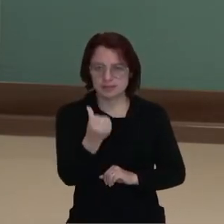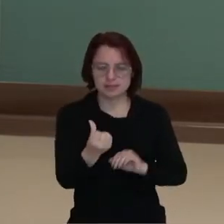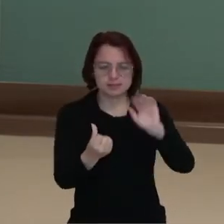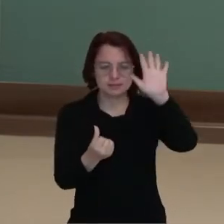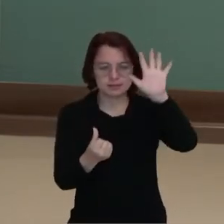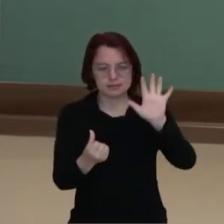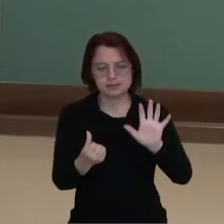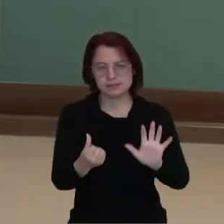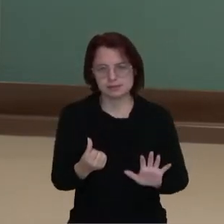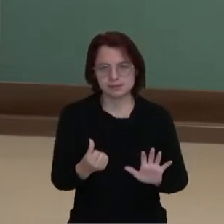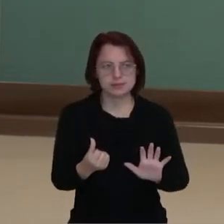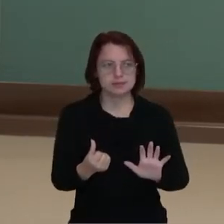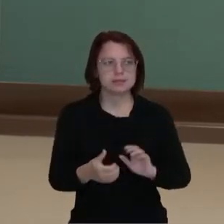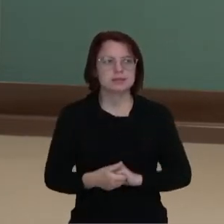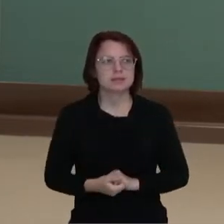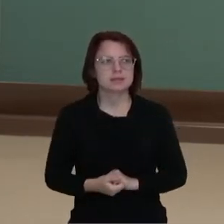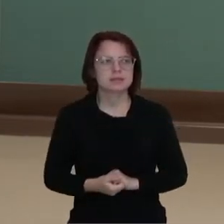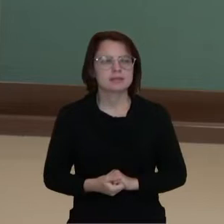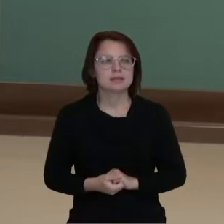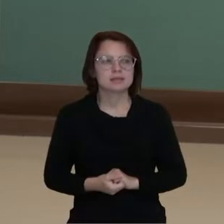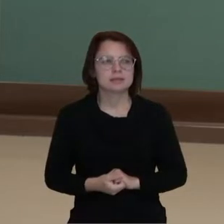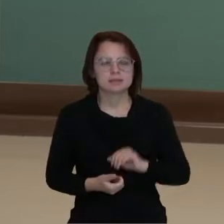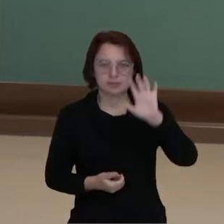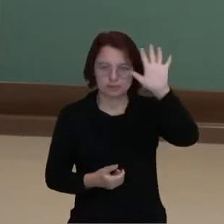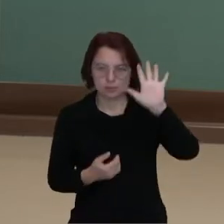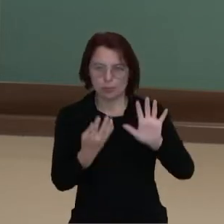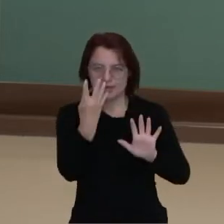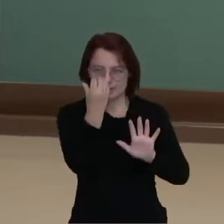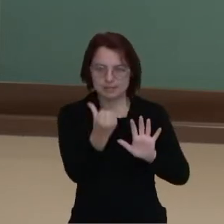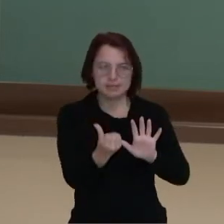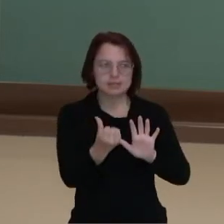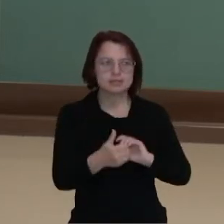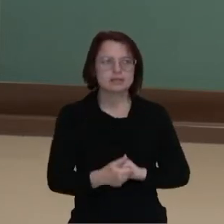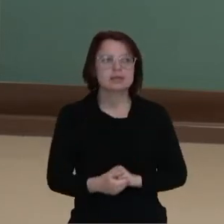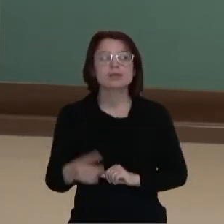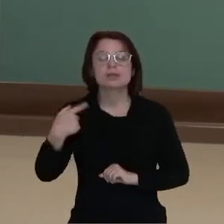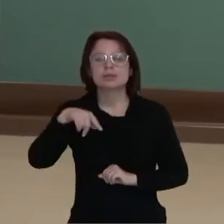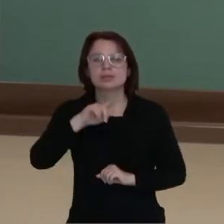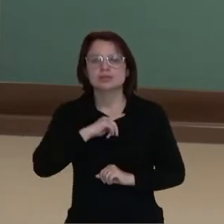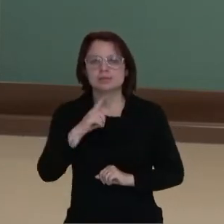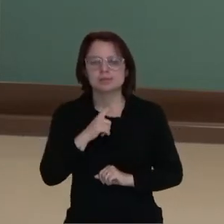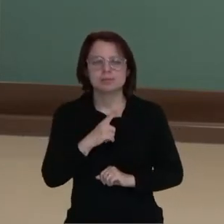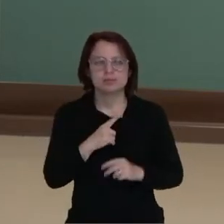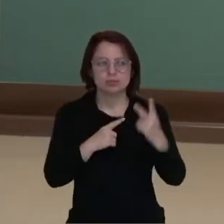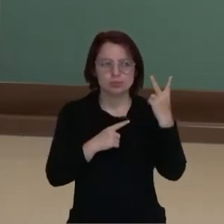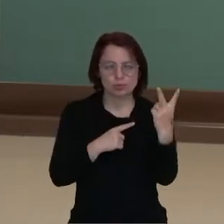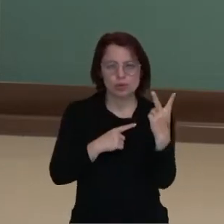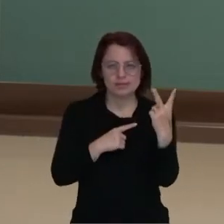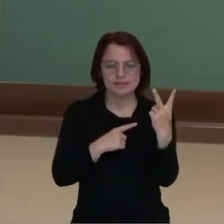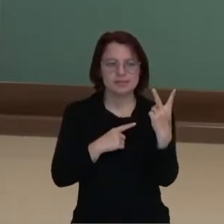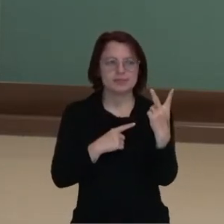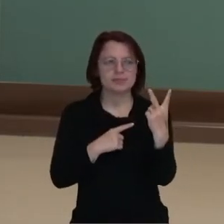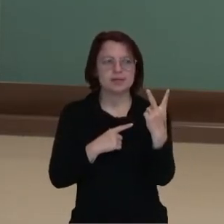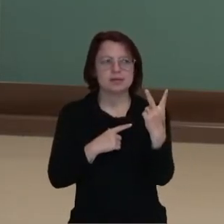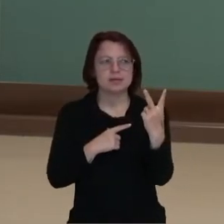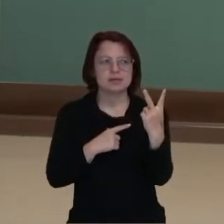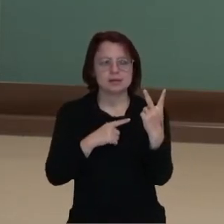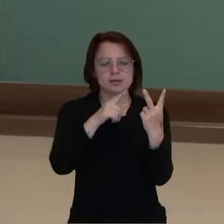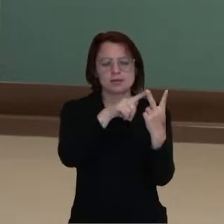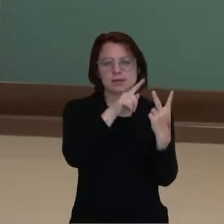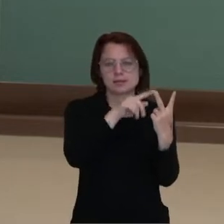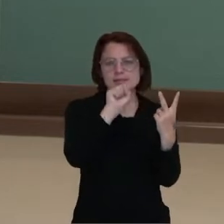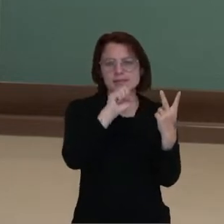lá na espécie humana. Desses 46 cromossomos, 2 cromossomos são os